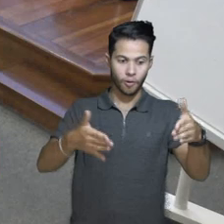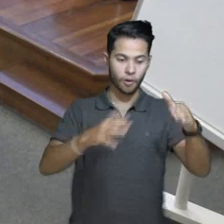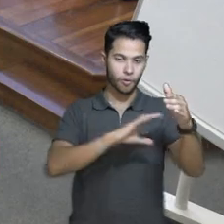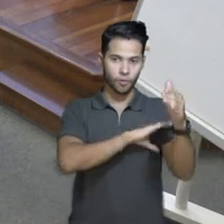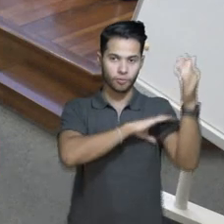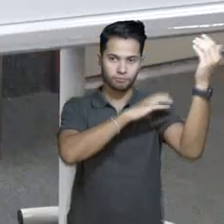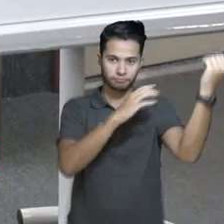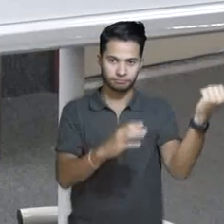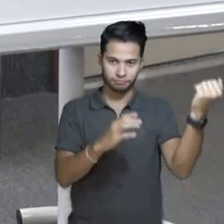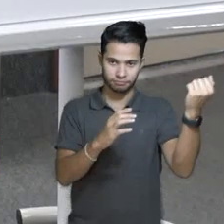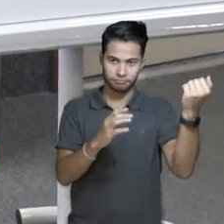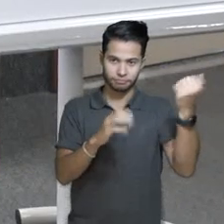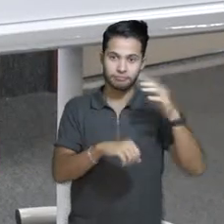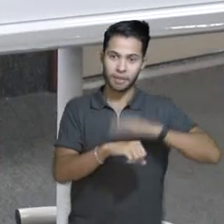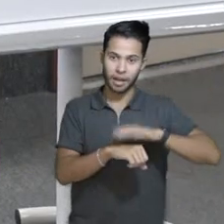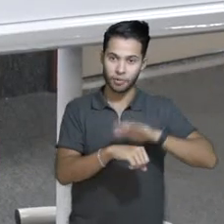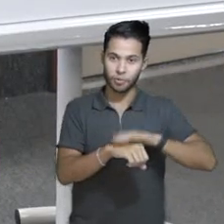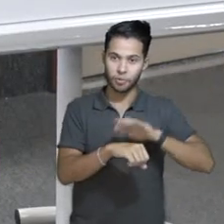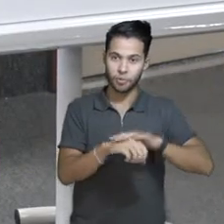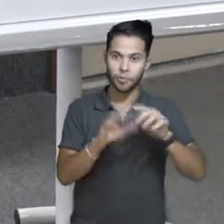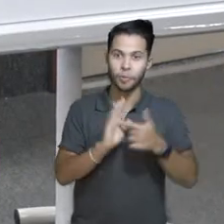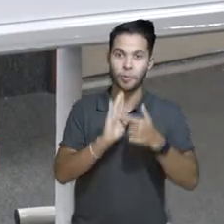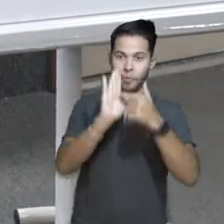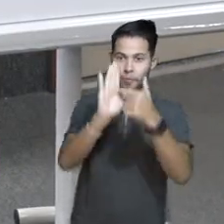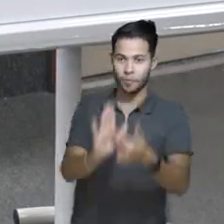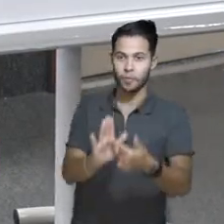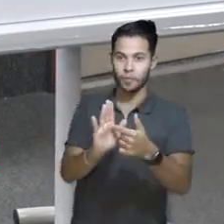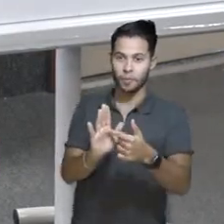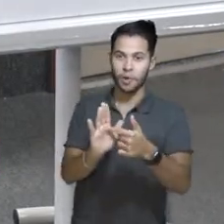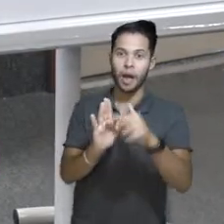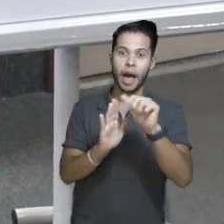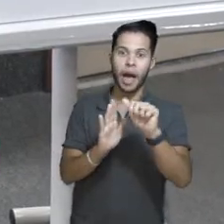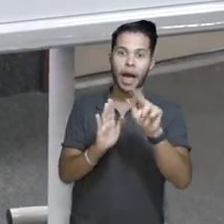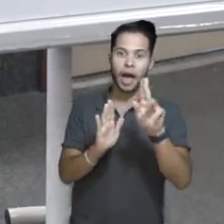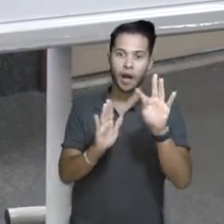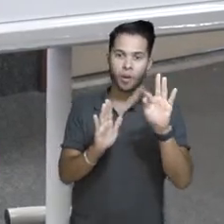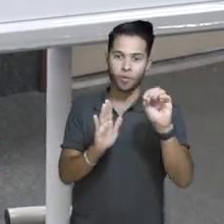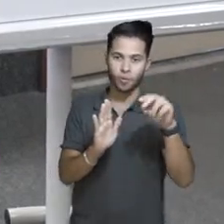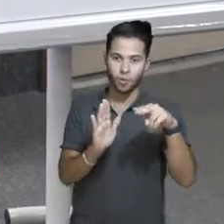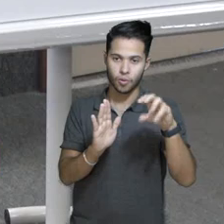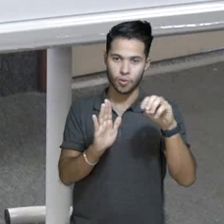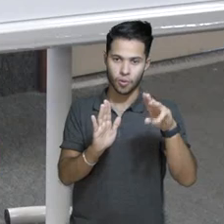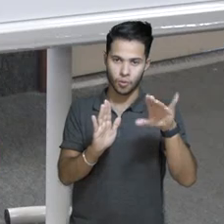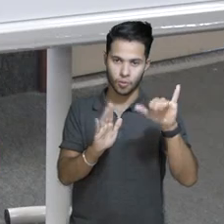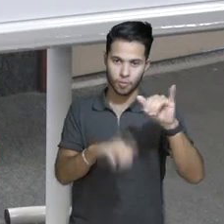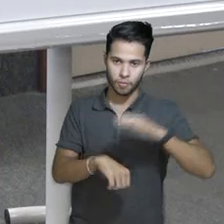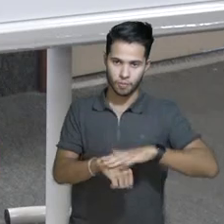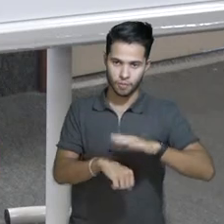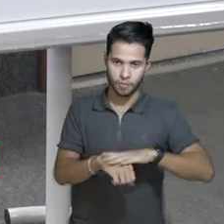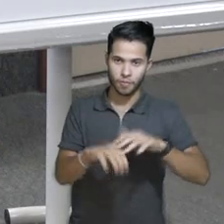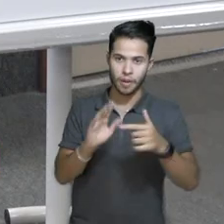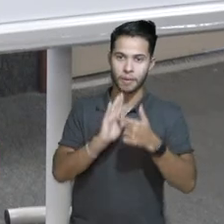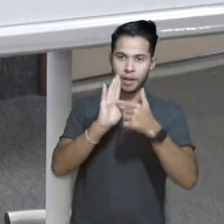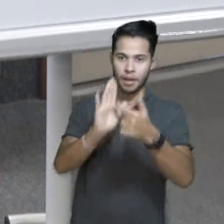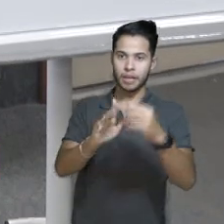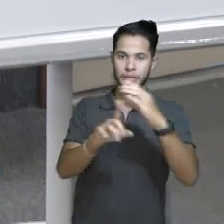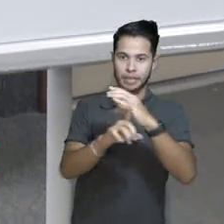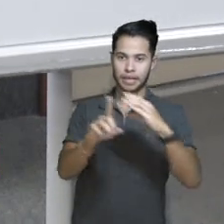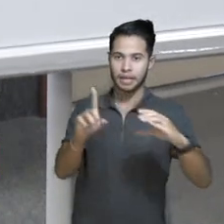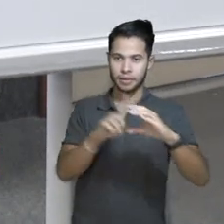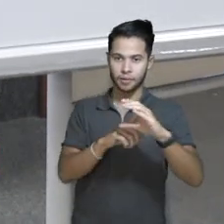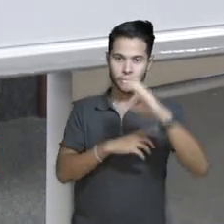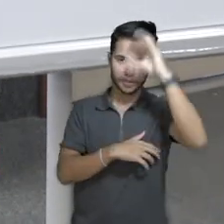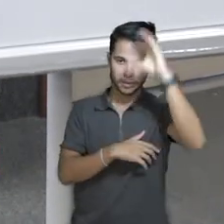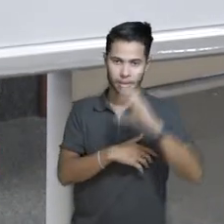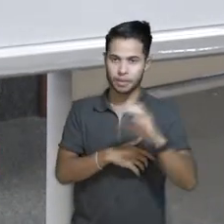autonomia cuja a autonomia fortalece a cidadania formação de uma cidadania mais participativa